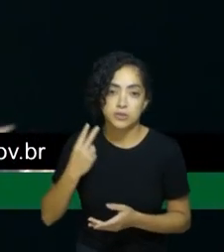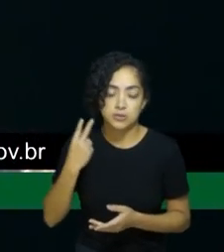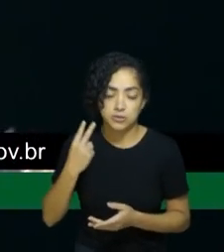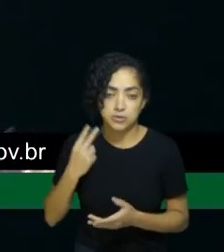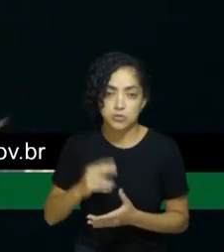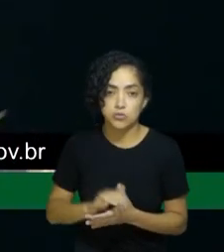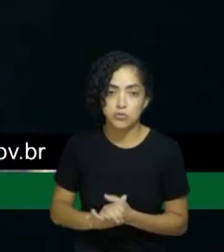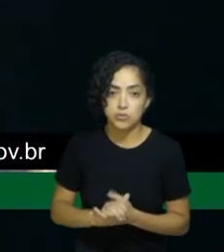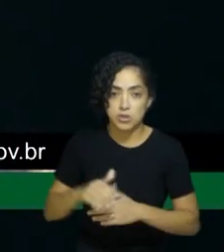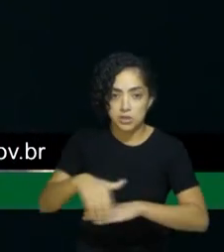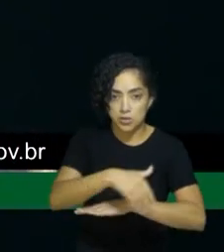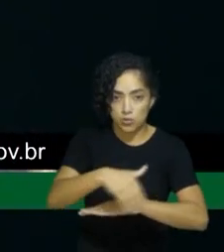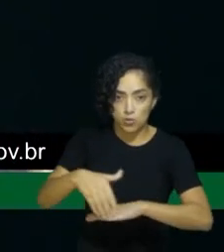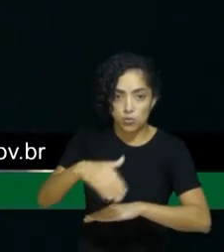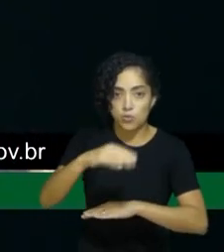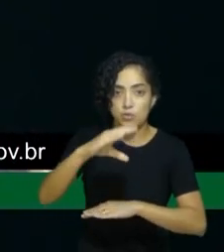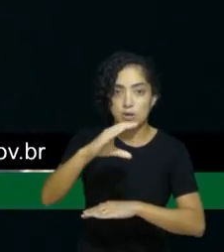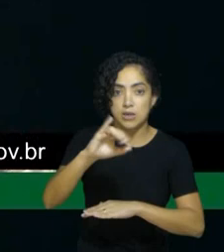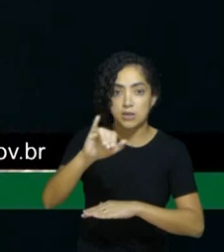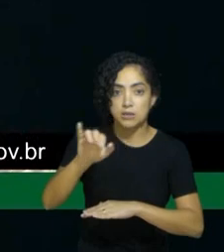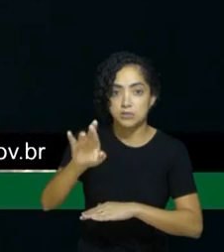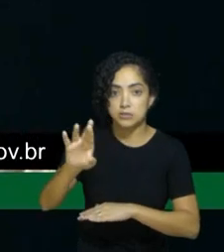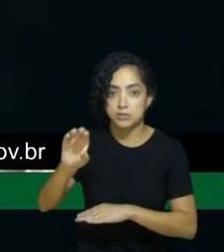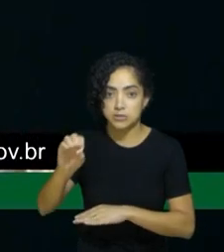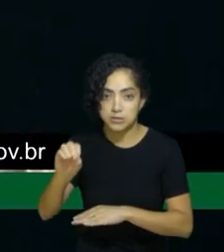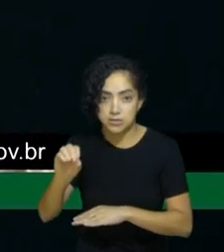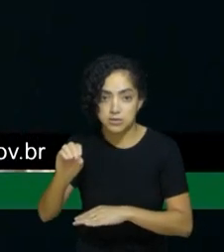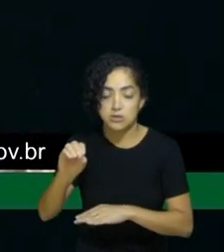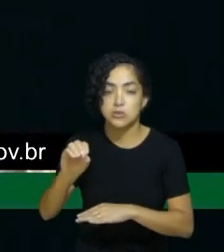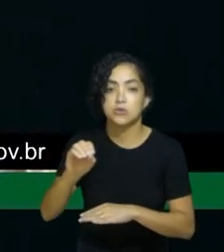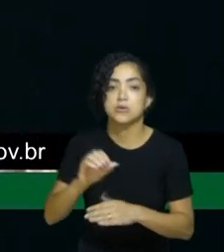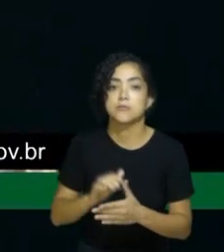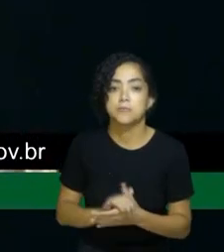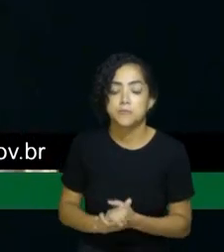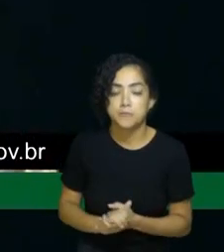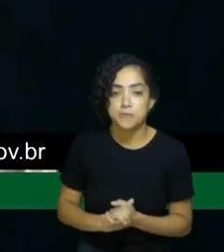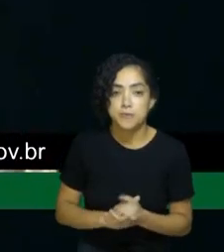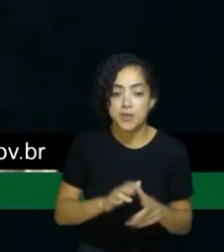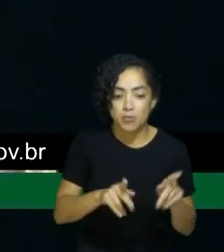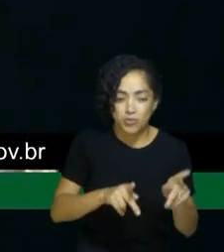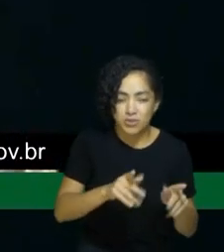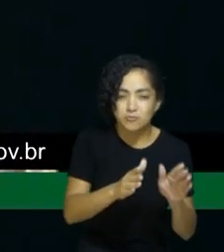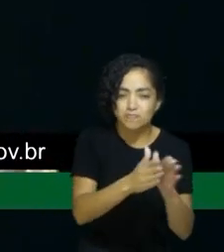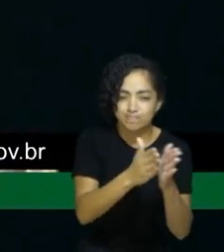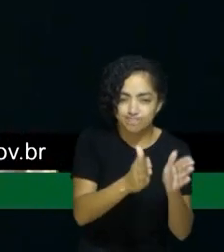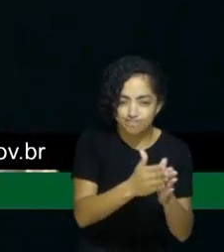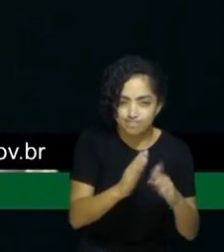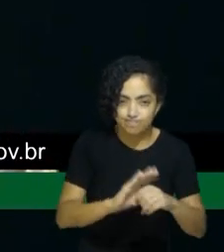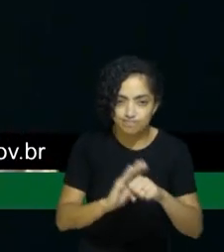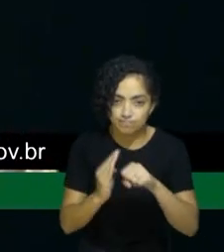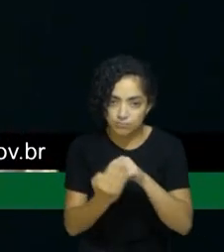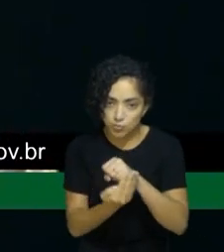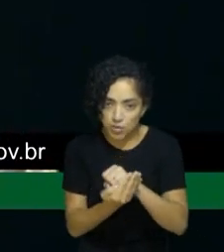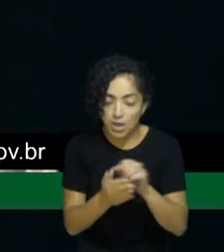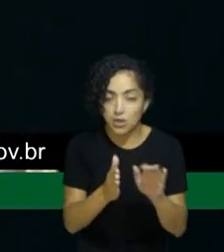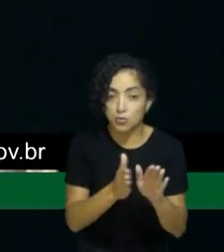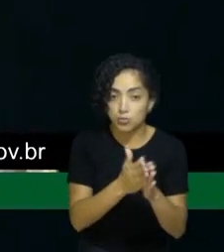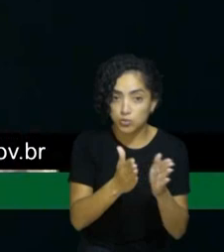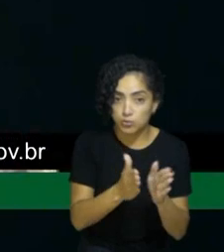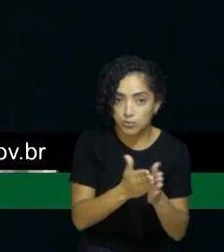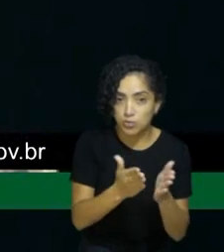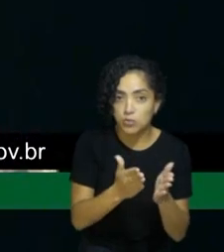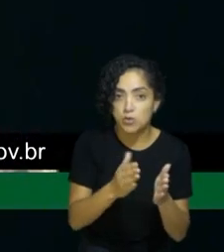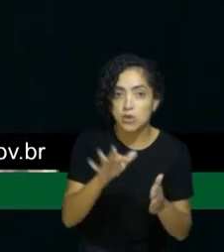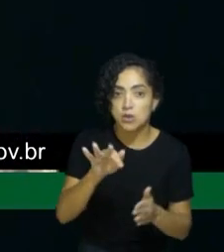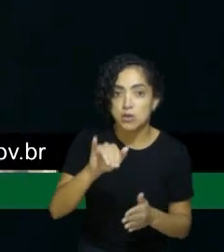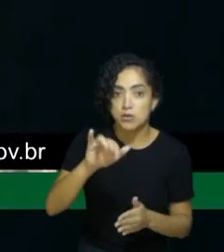Rua Ciro dos Anjos uma rua uma população carente Ali no bairro carente que é o Fideles conhecido